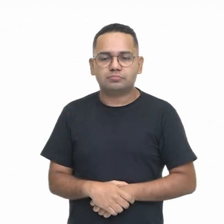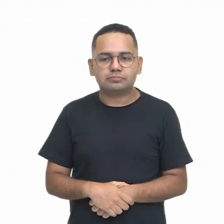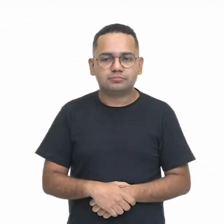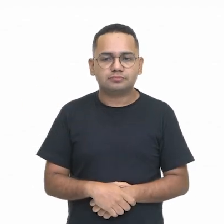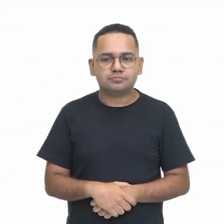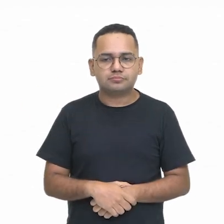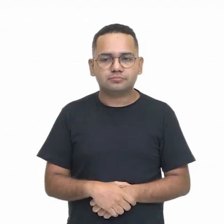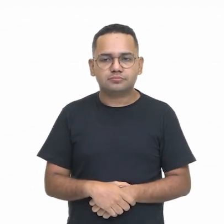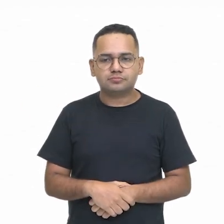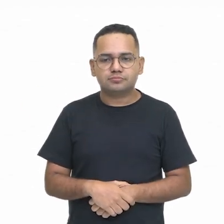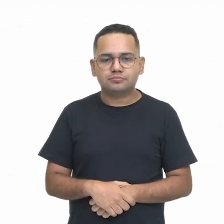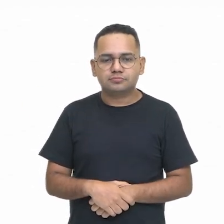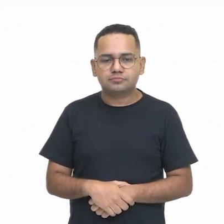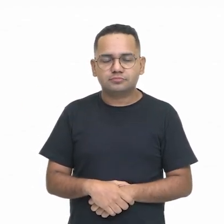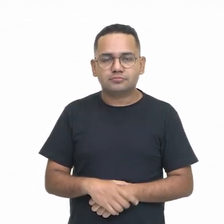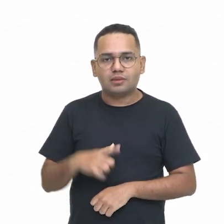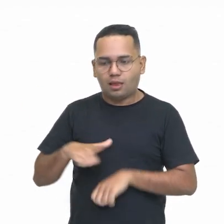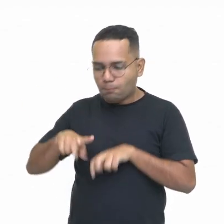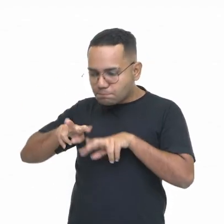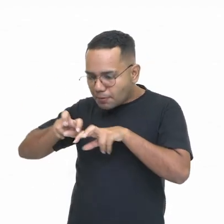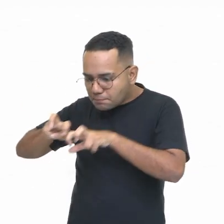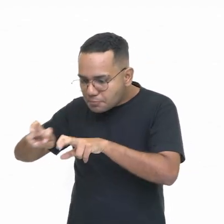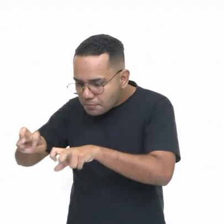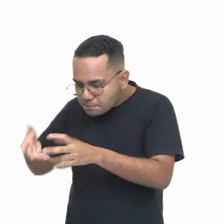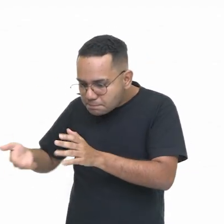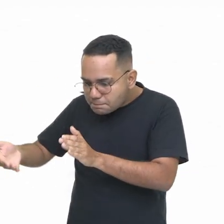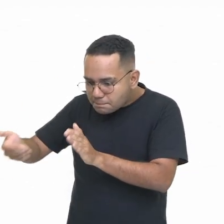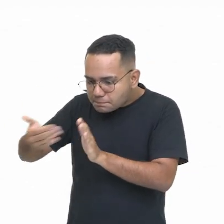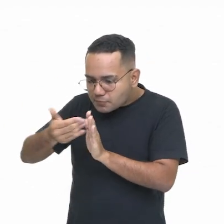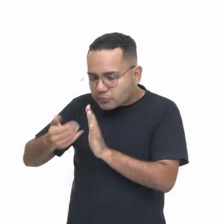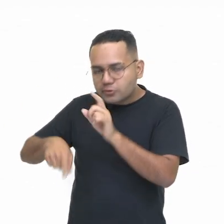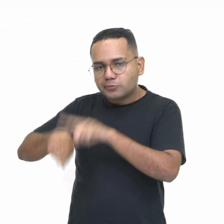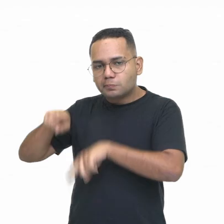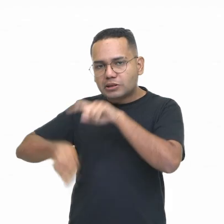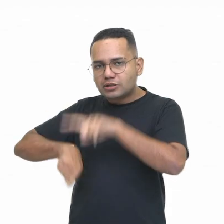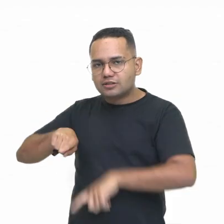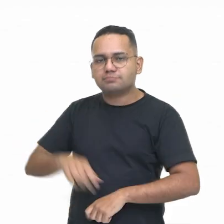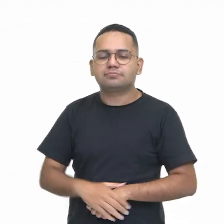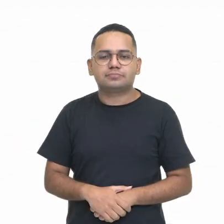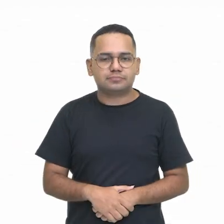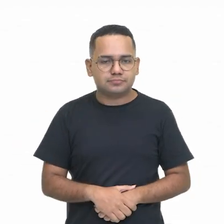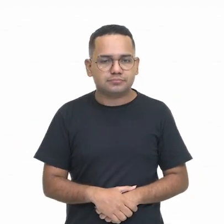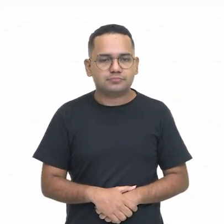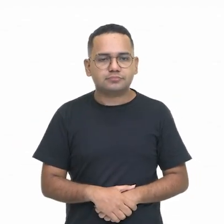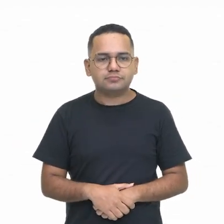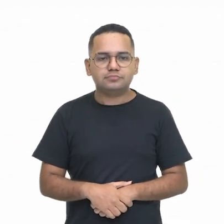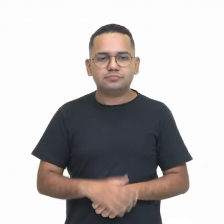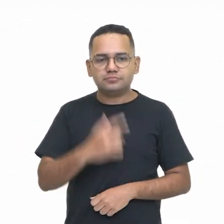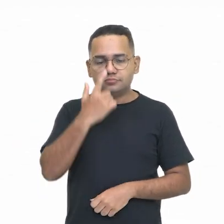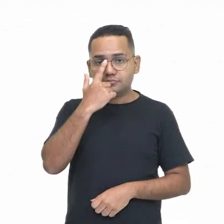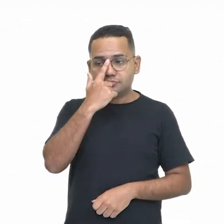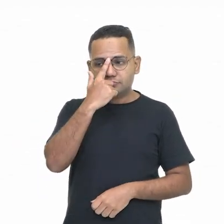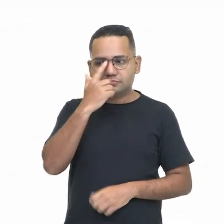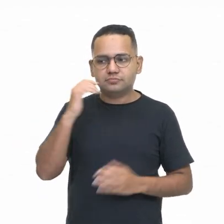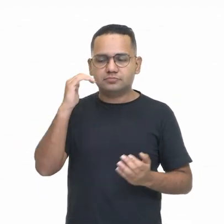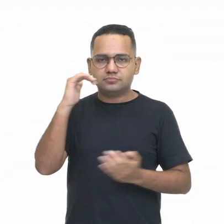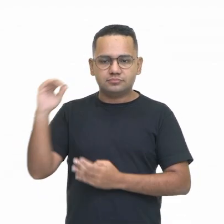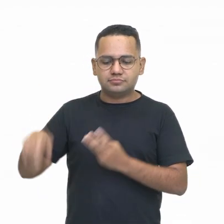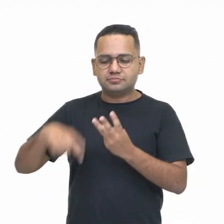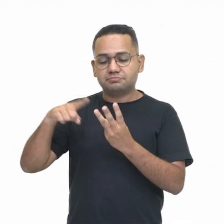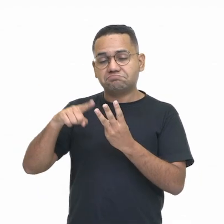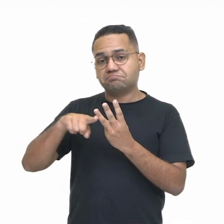de ouro e a exploração desse recurso, tá bom? A sociedade e